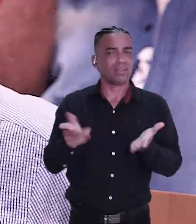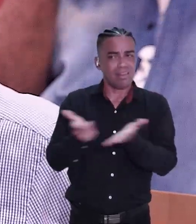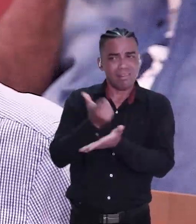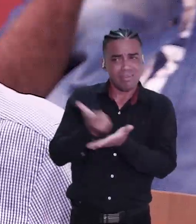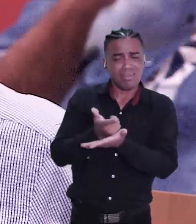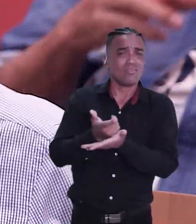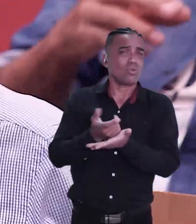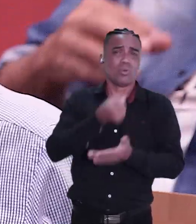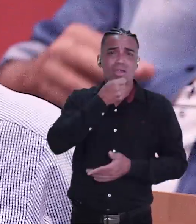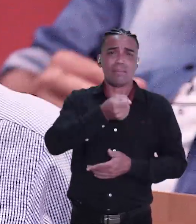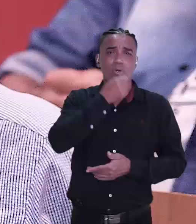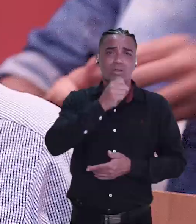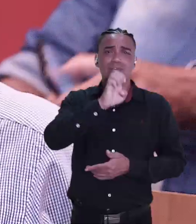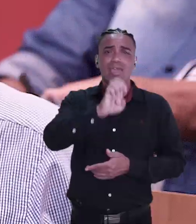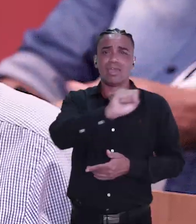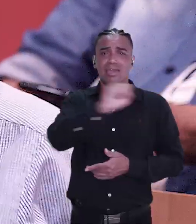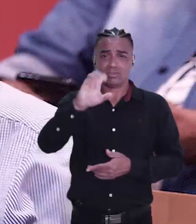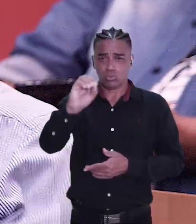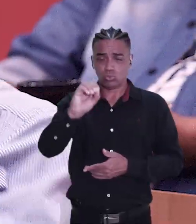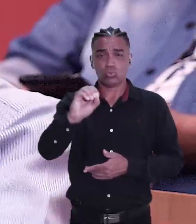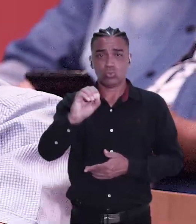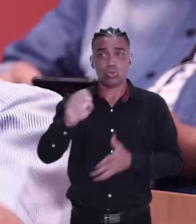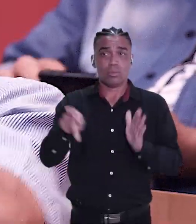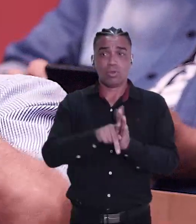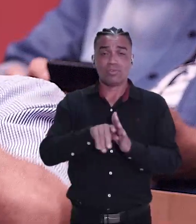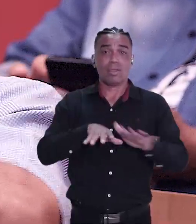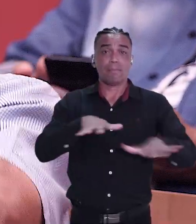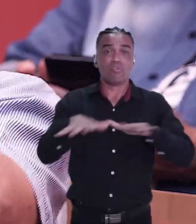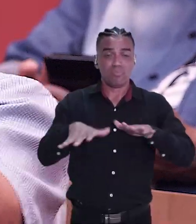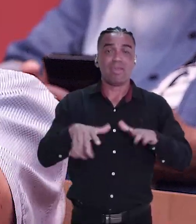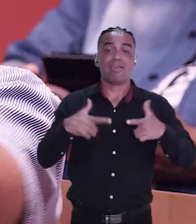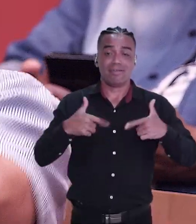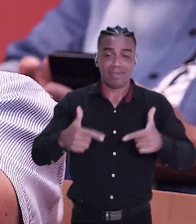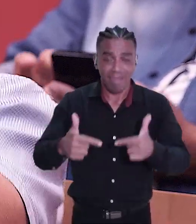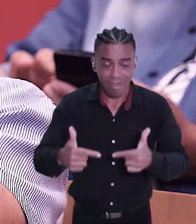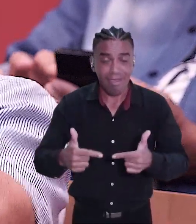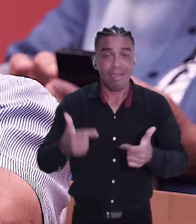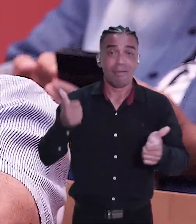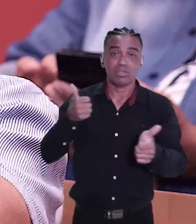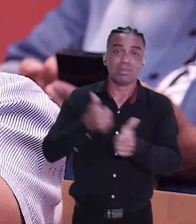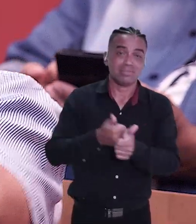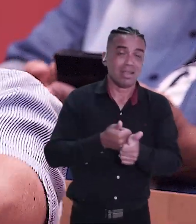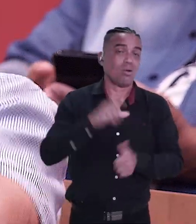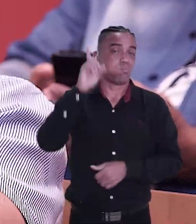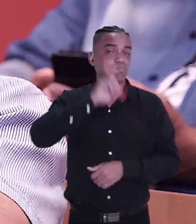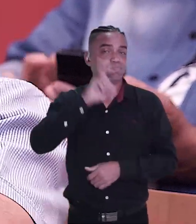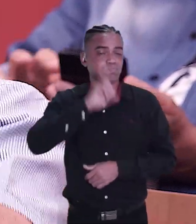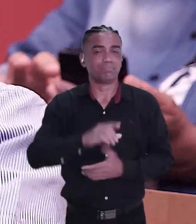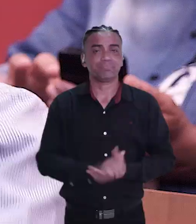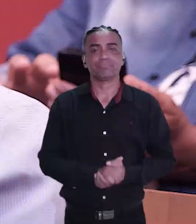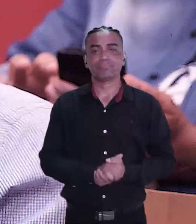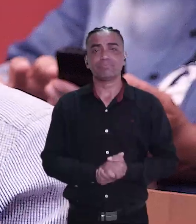Tropical que você fala do repórter Esso, que só foi possível pelo movimento de guerra e aproximação dos Estados Unidos, o